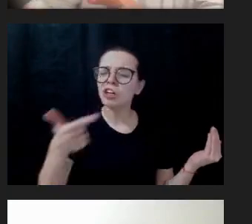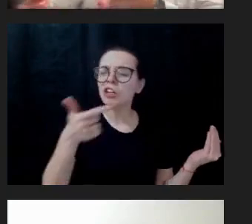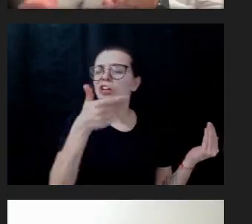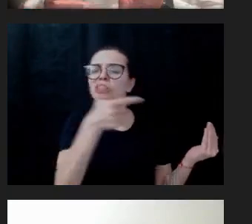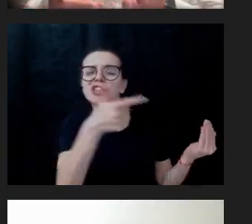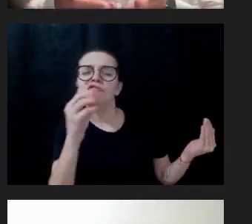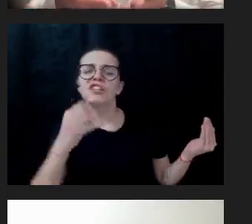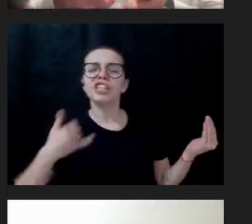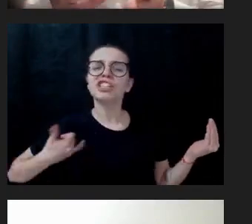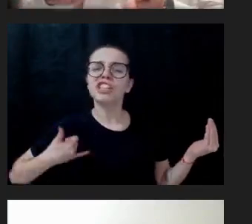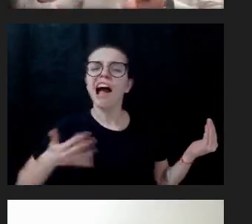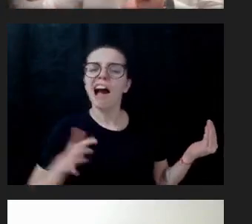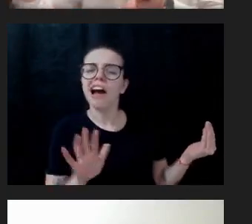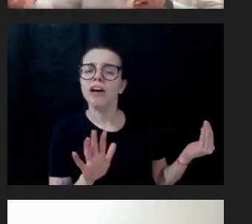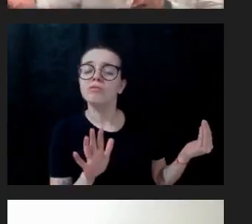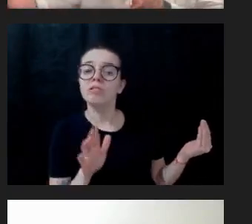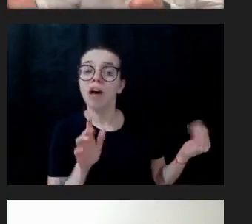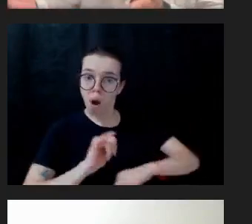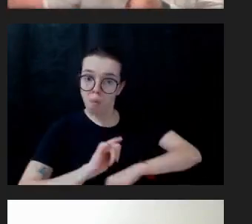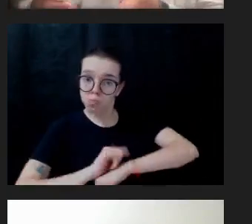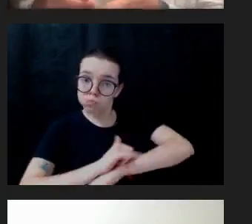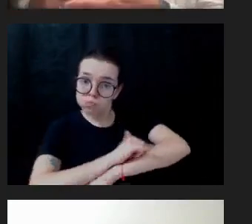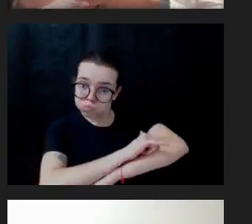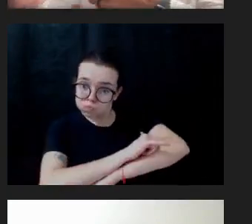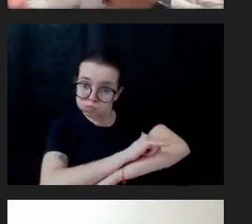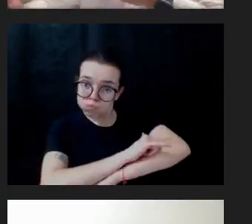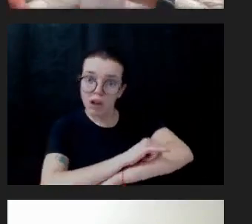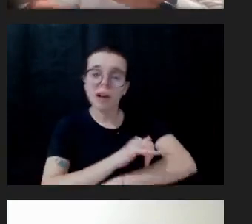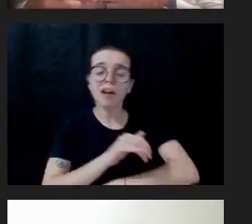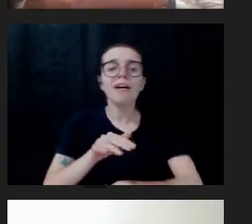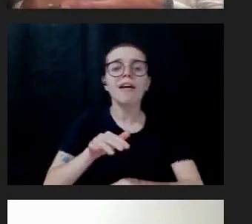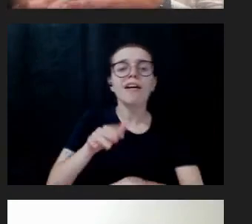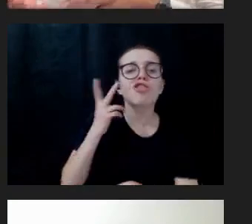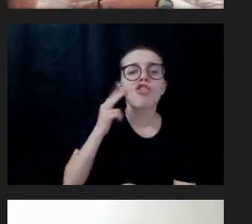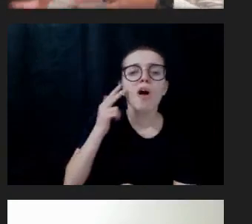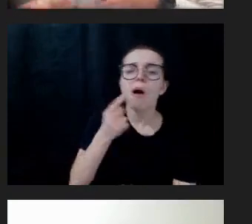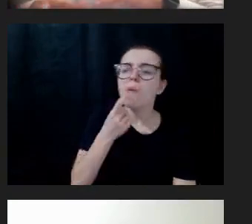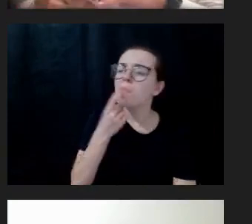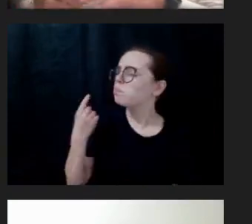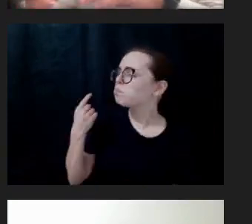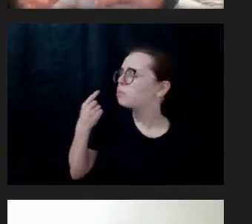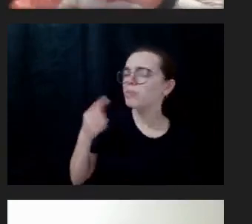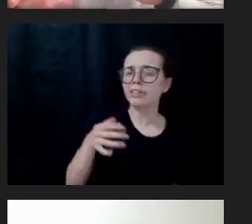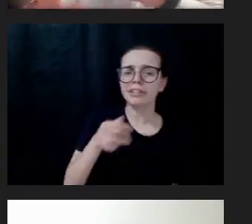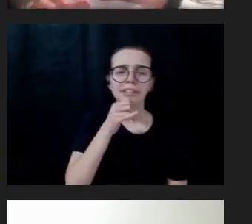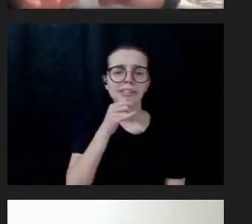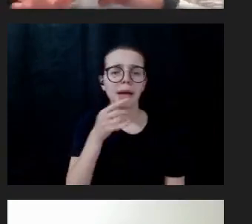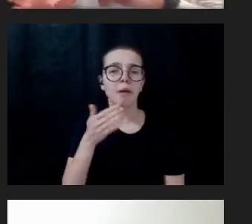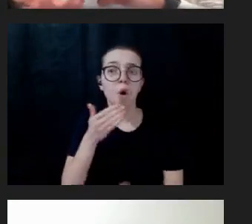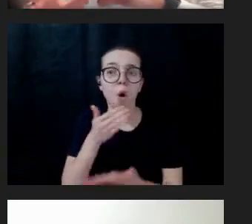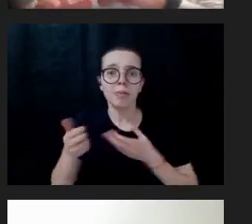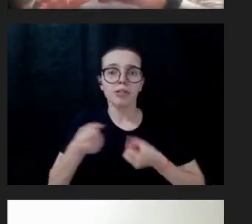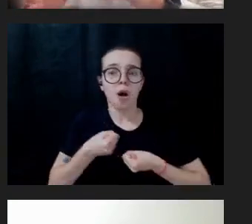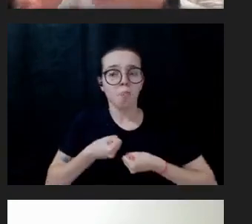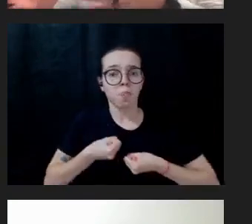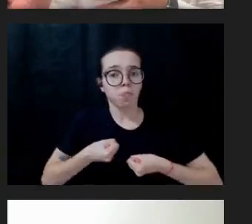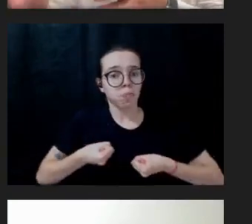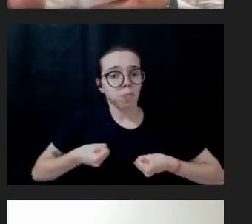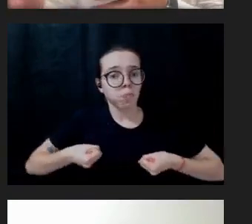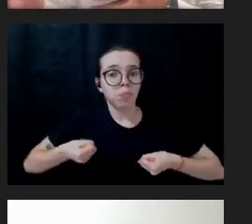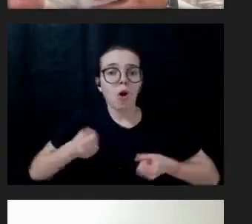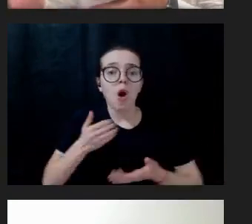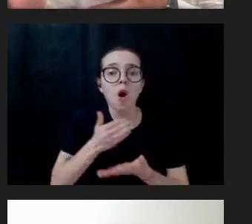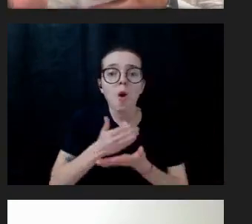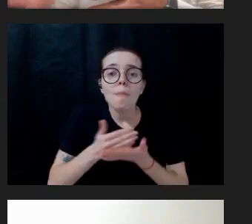ele é obeso há alguns anos. Normalmente, muito frequente, né? Ele começou a ficar obeso no começo da